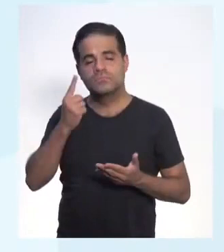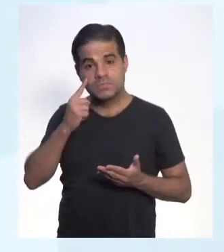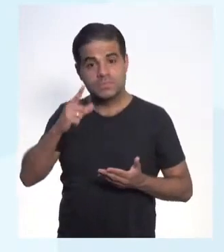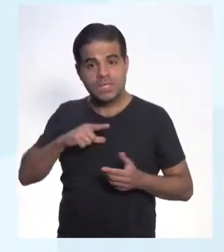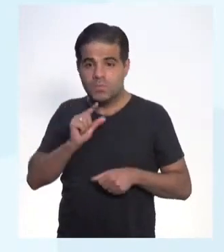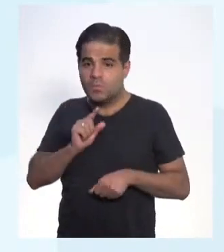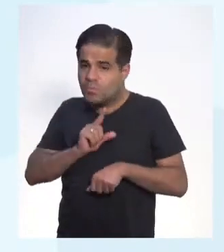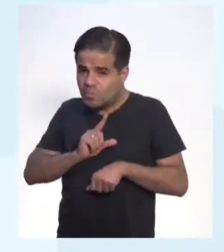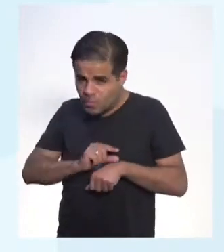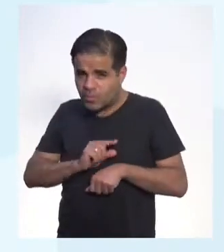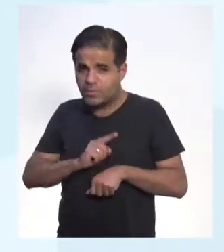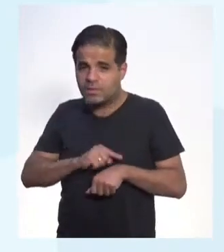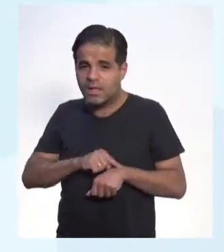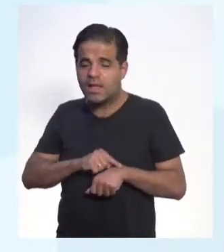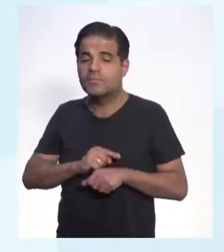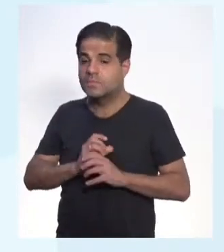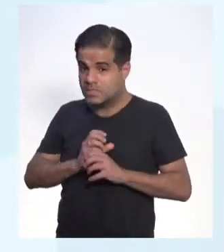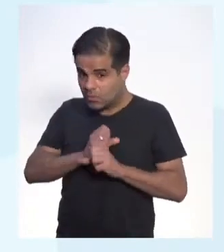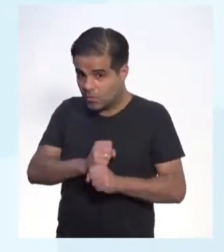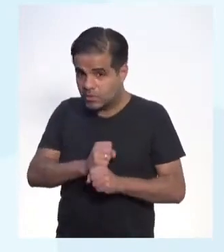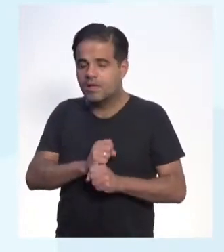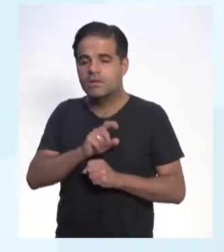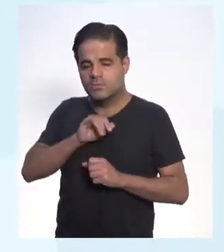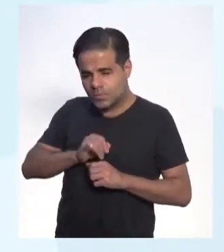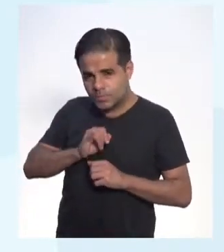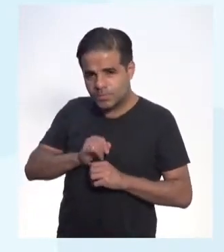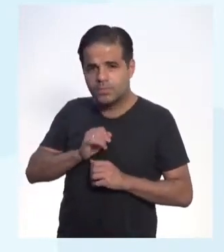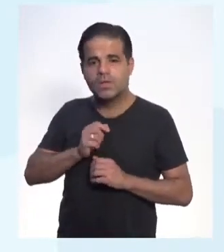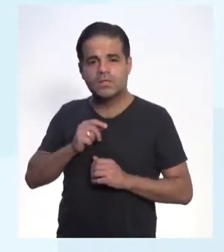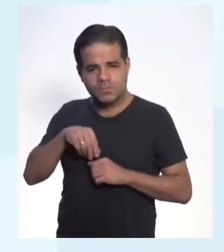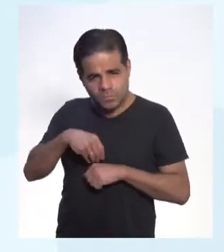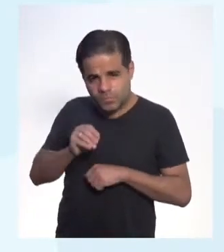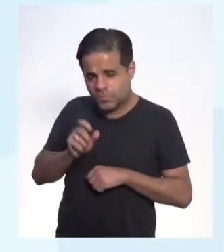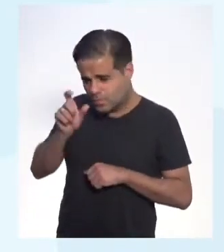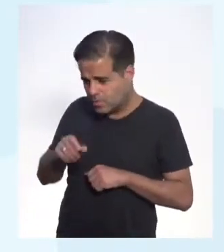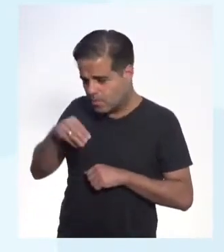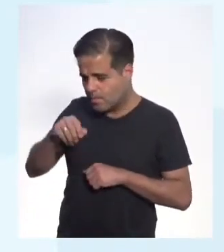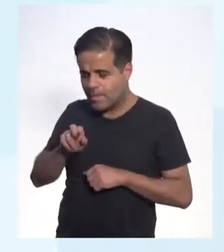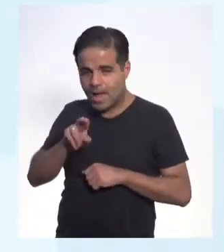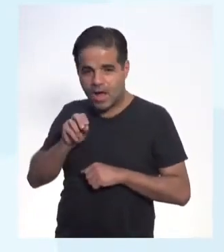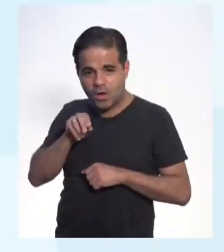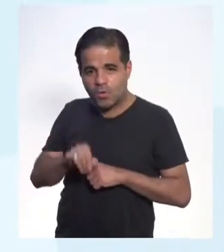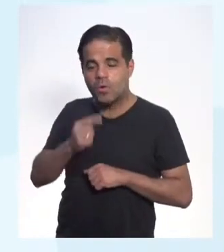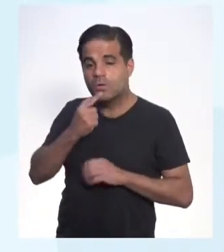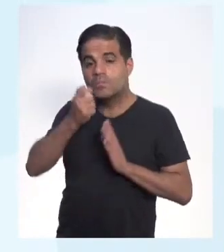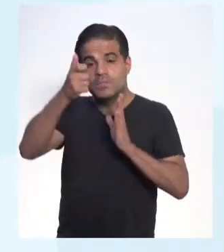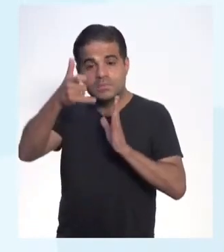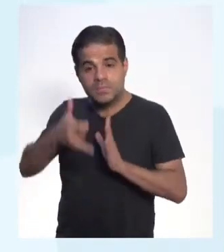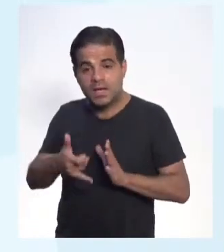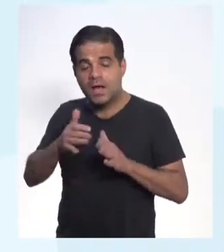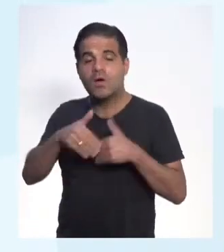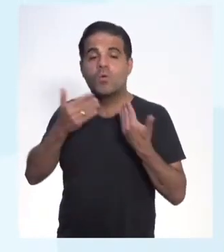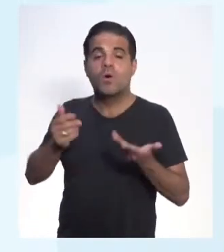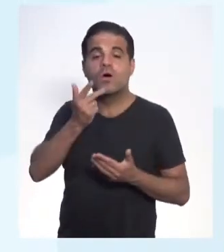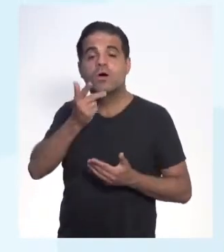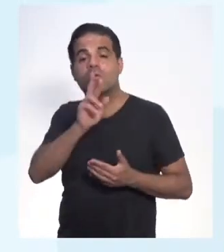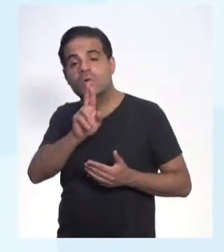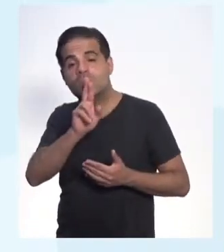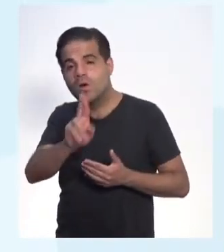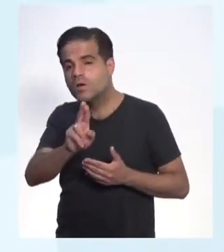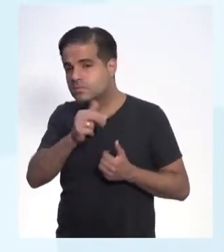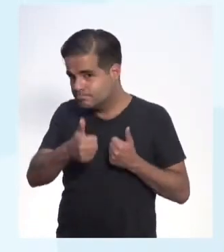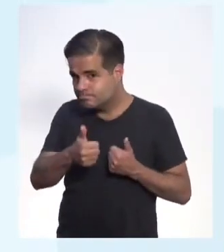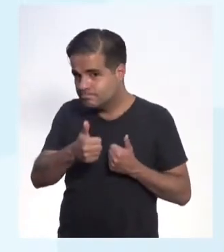temos pouco tempo, vocês vão contando e daqui a pouco eu passo a bola aí para o Marconi para ele ir falando qual foi a resposta de